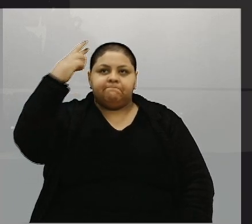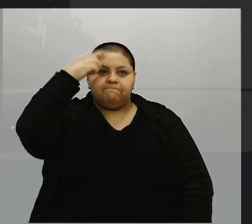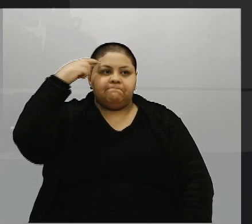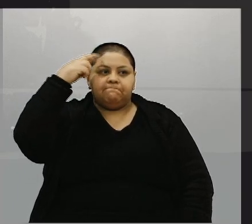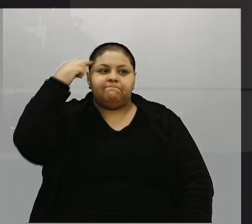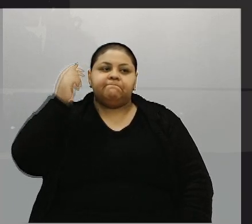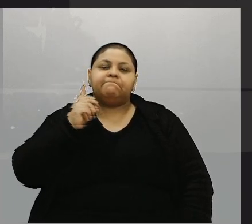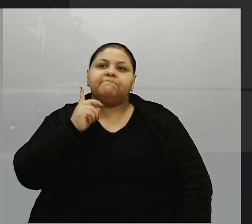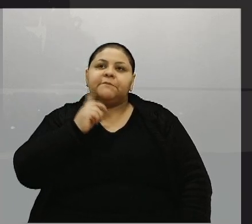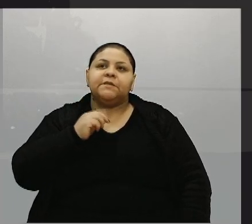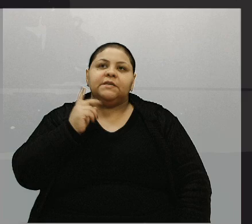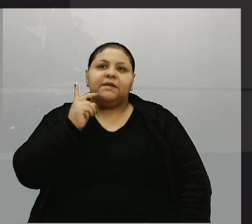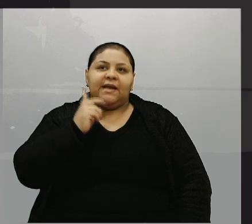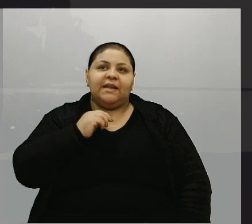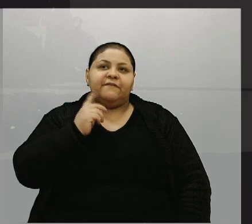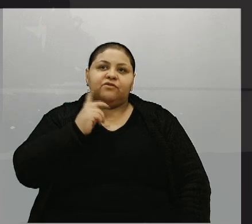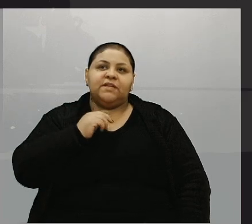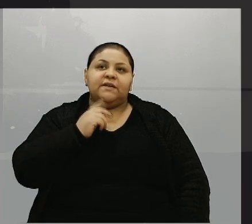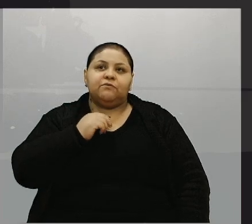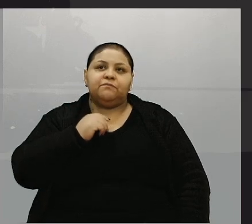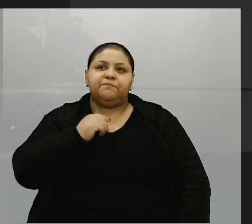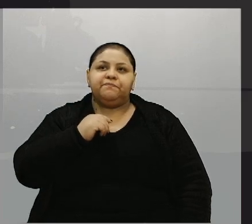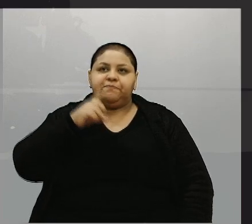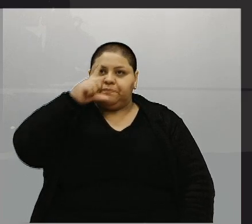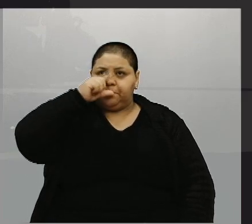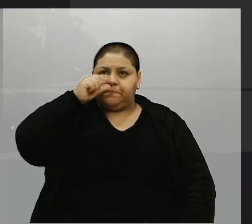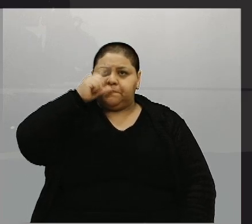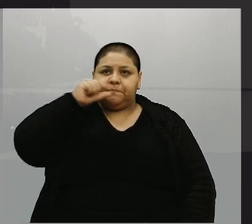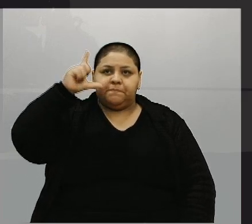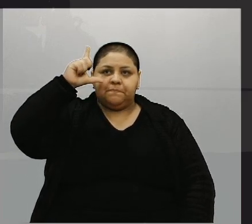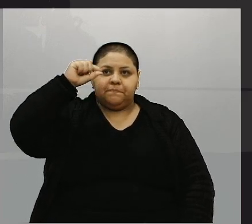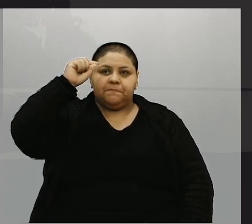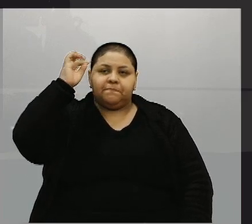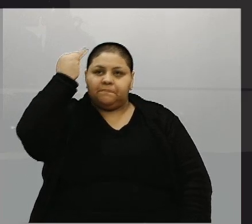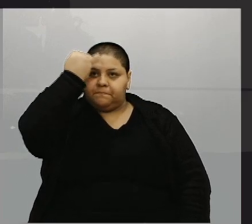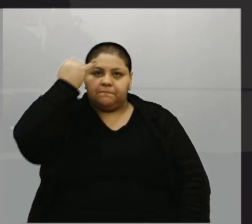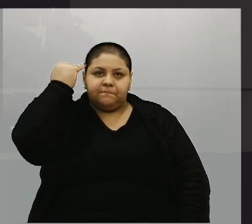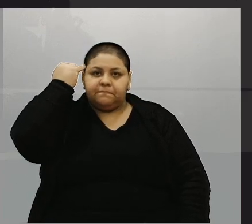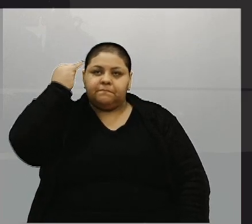Rose frig Sandro Falco ZR